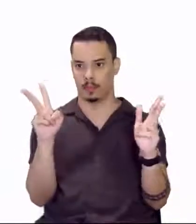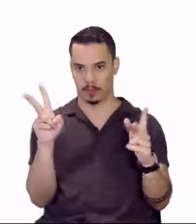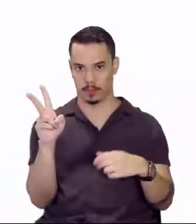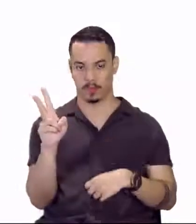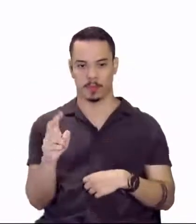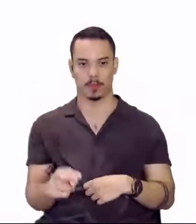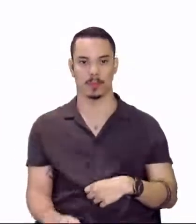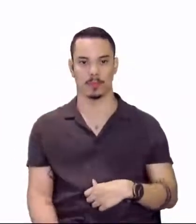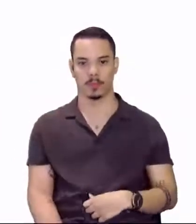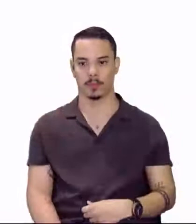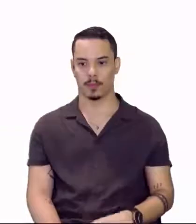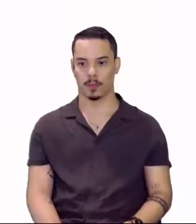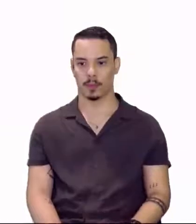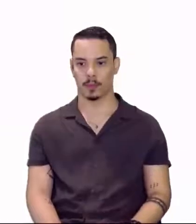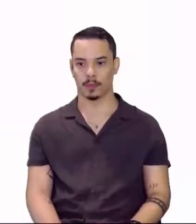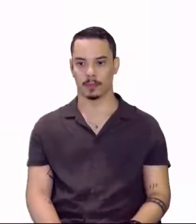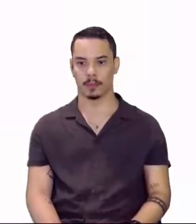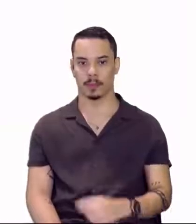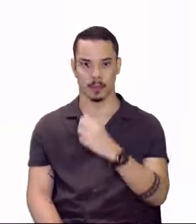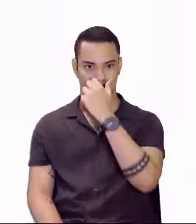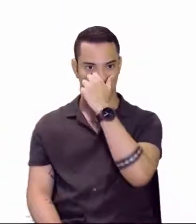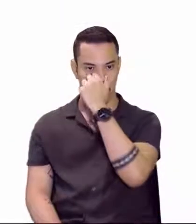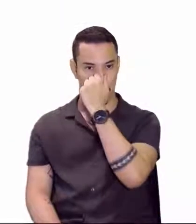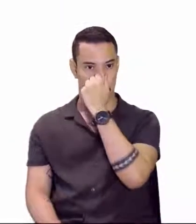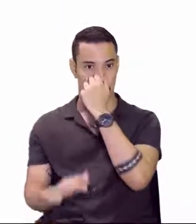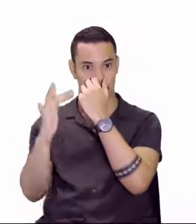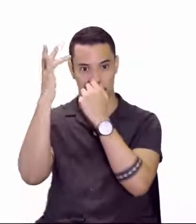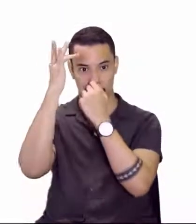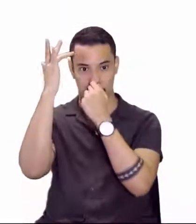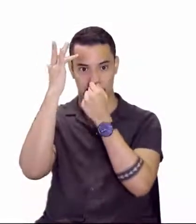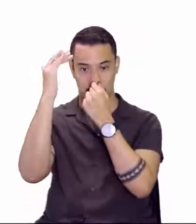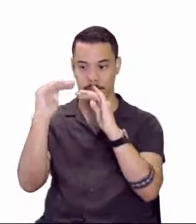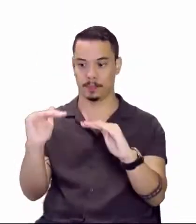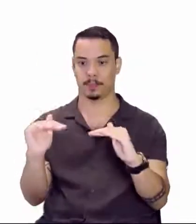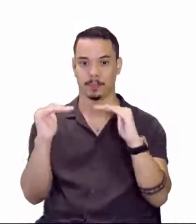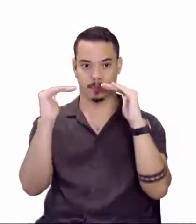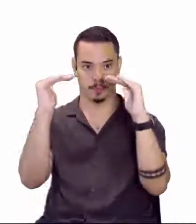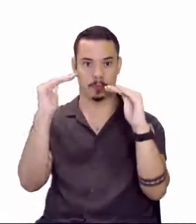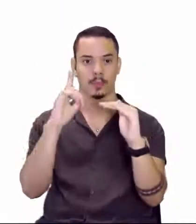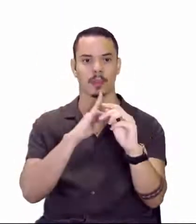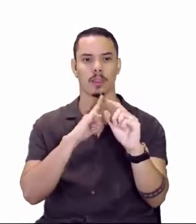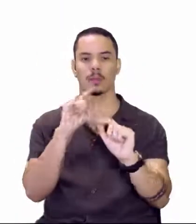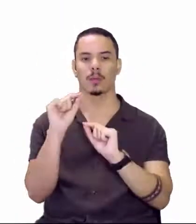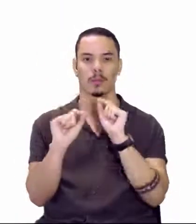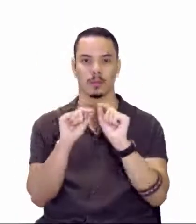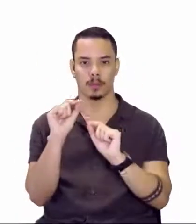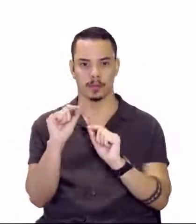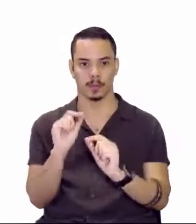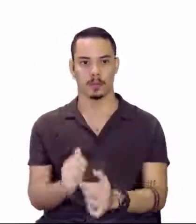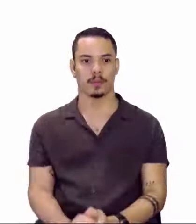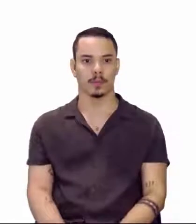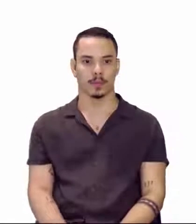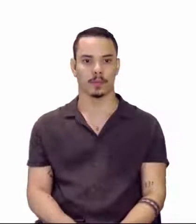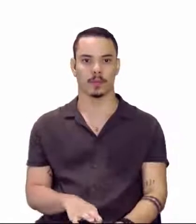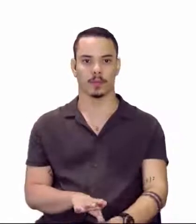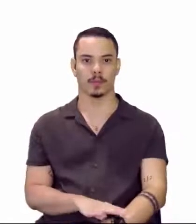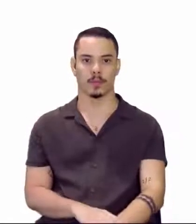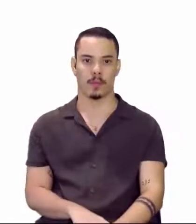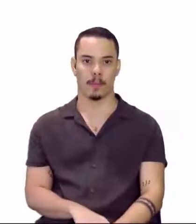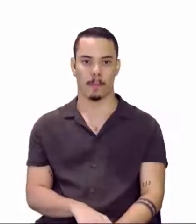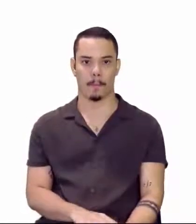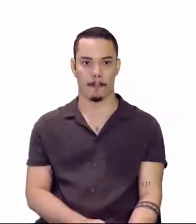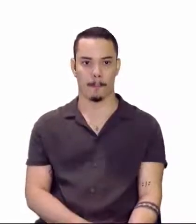dos metais. Sobre os gases nobres, nós temos o seguinte: os gases nobres